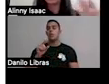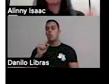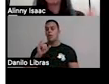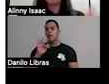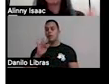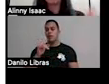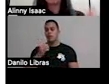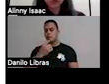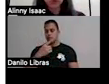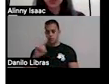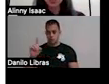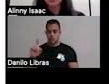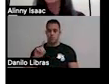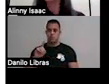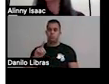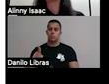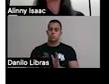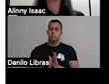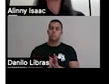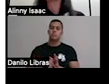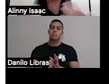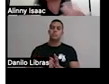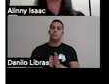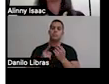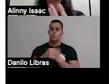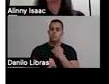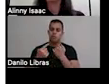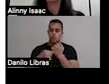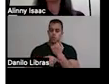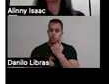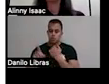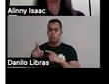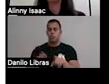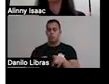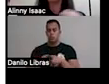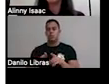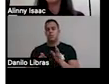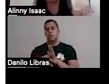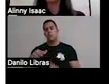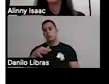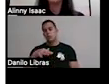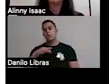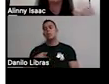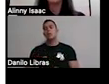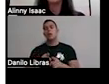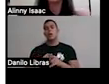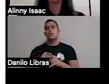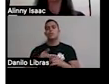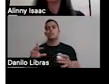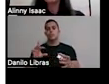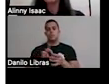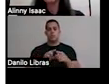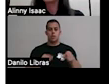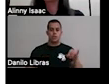né, alteração do nosso sistema imune com inflamação persistente perifericamente, e a conversa dessa